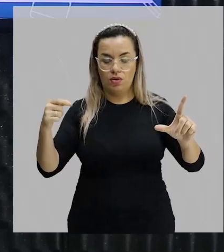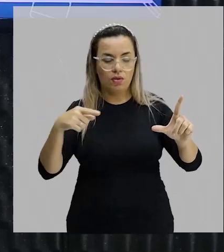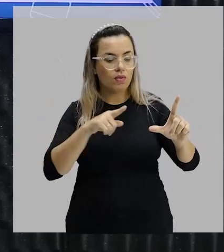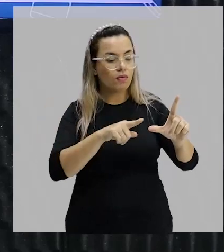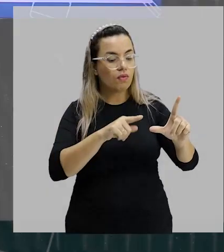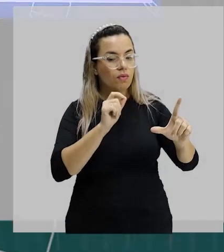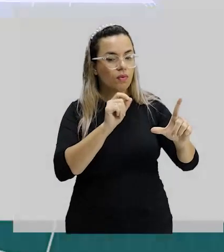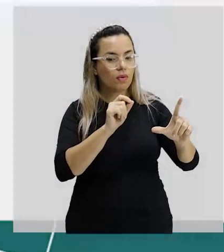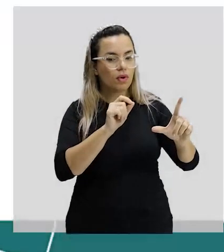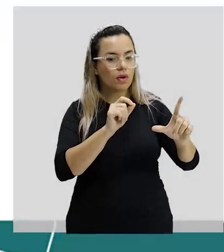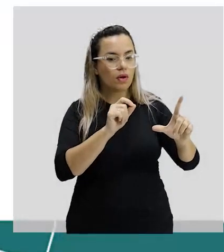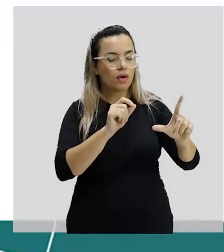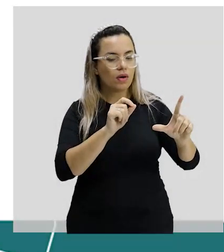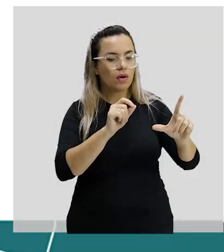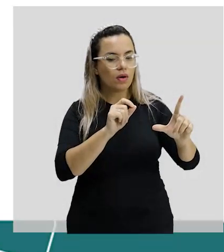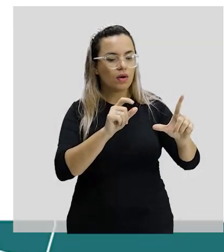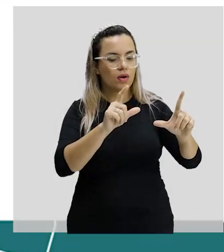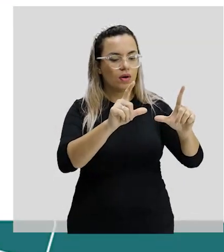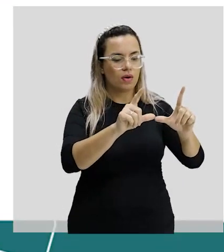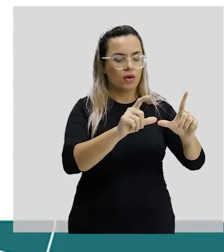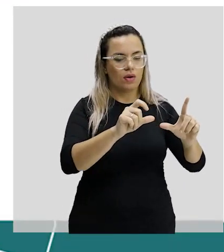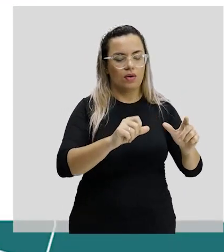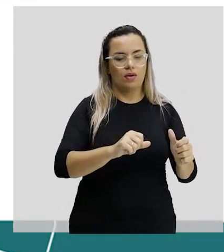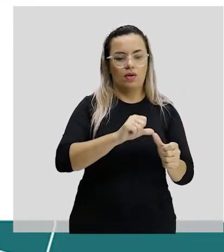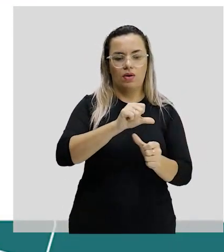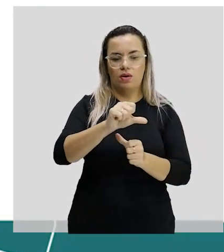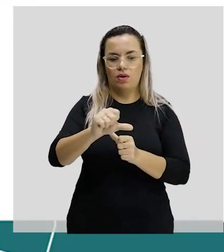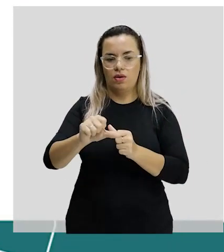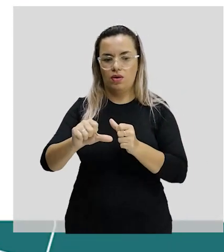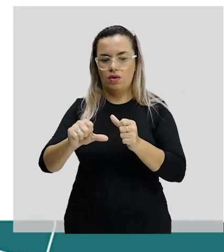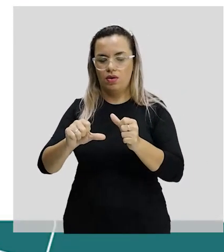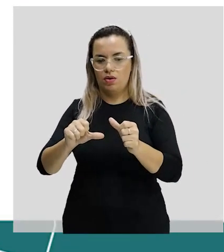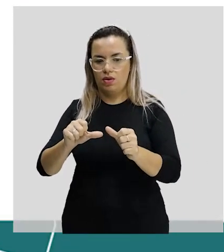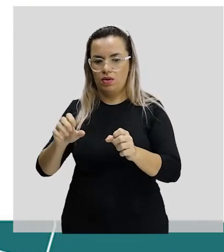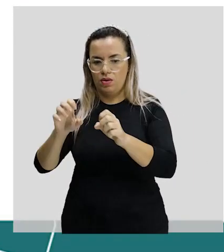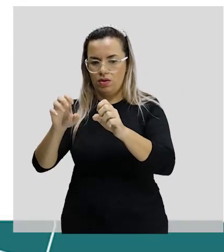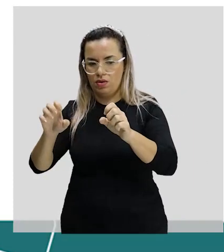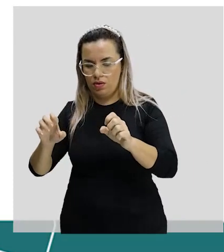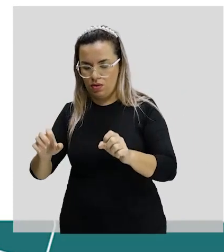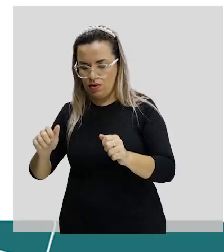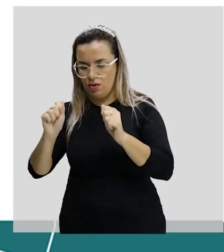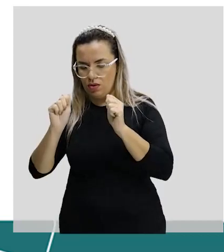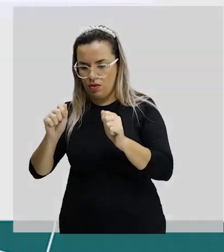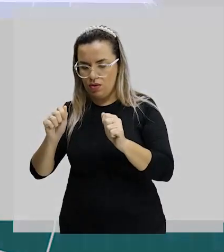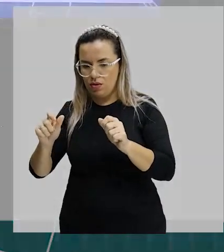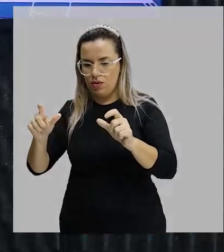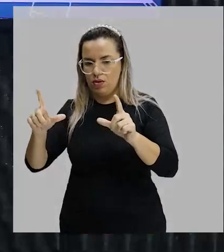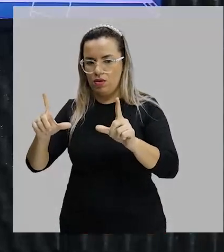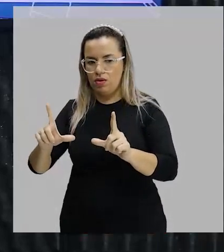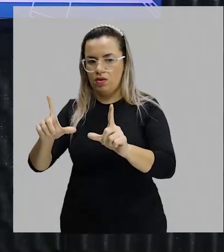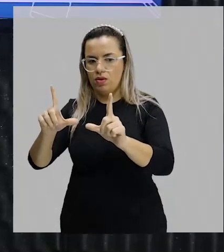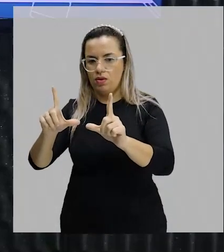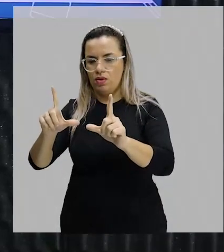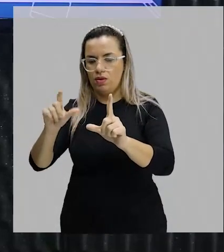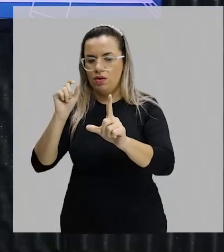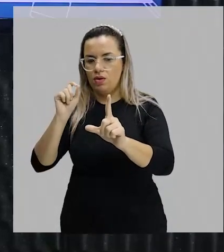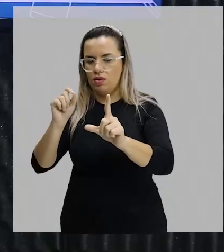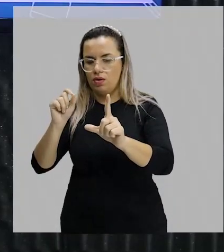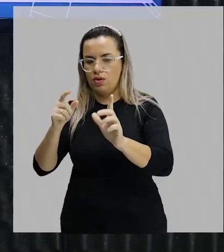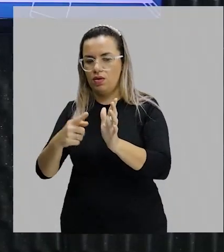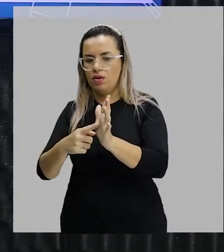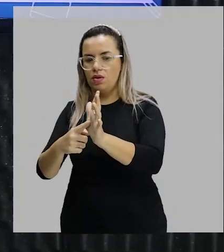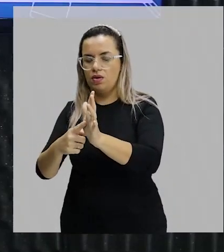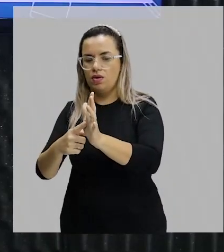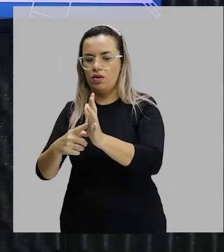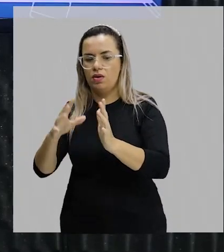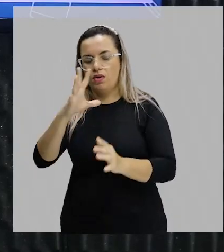dessa maneira e partem para essa estrutura bem aqui, onde a gente compõe o cenário ou o elemento cênico para que ele aconteça. Esse aqui foi